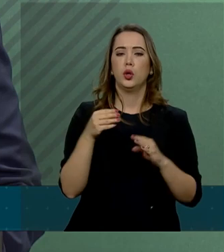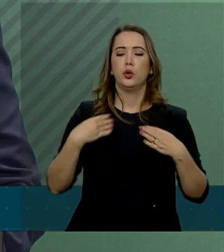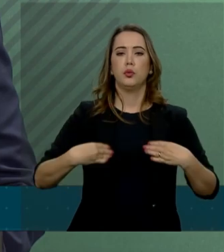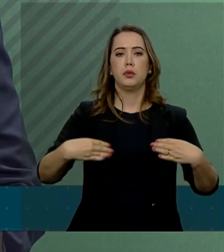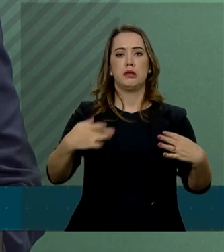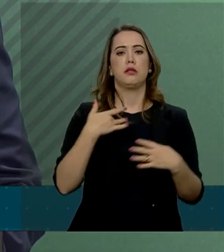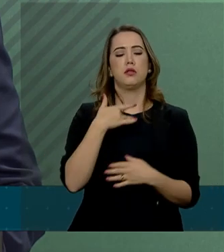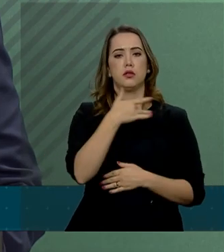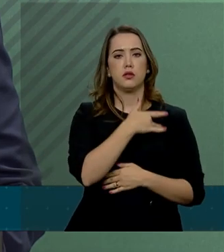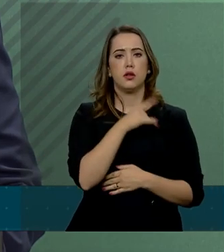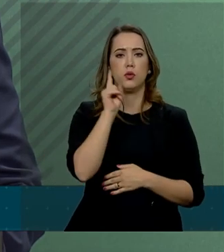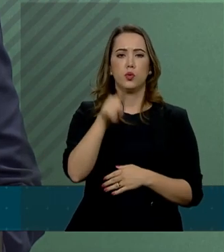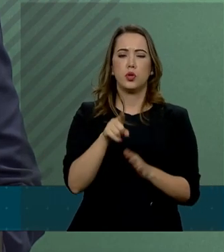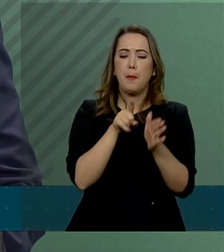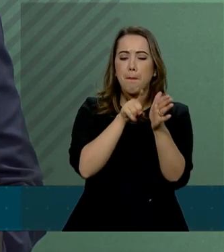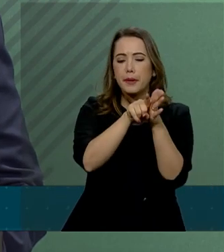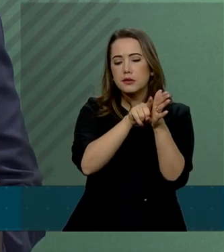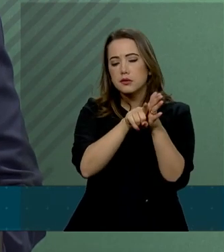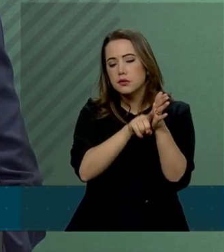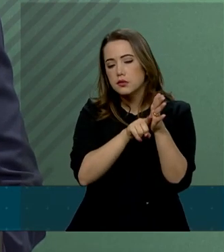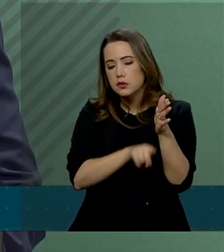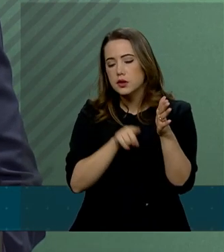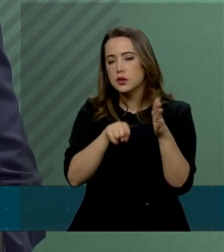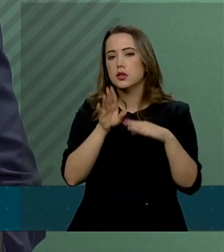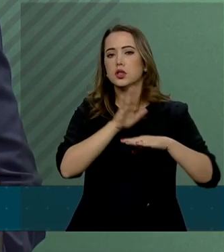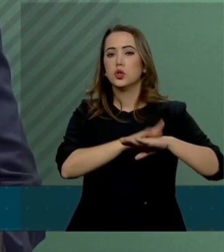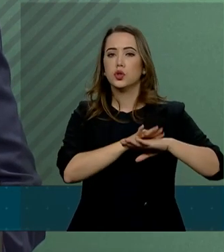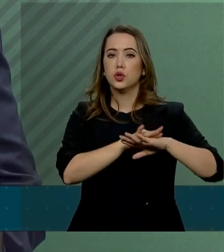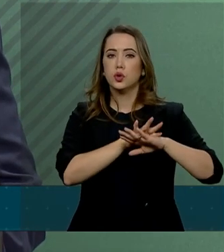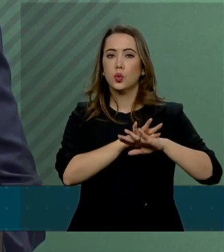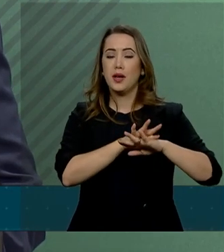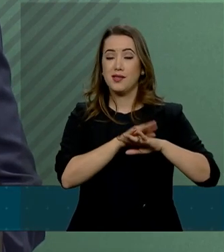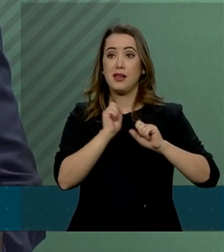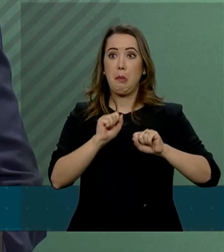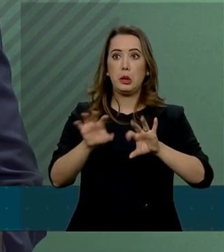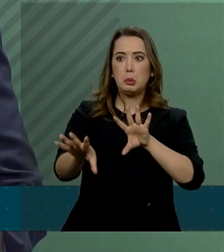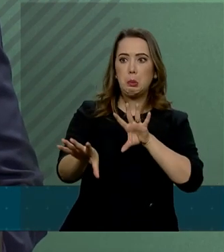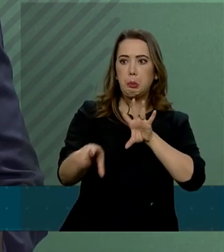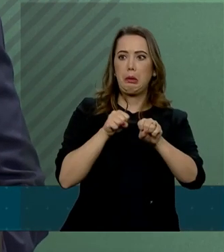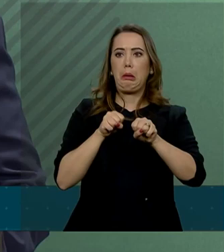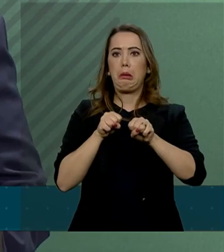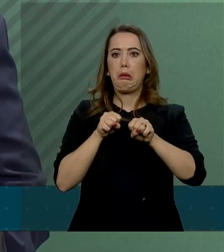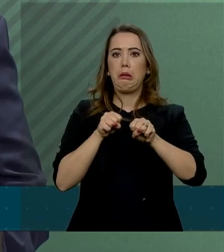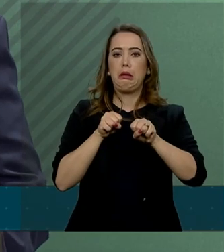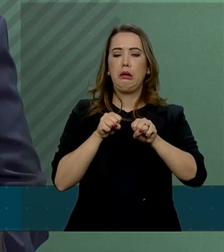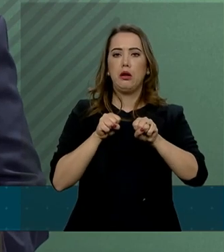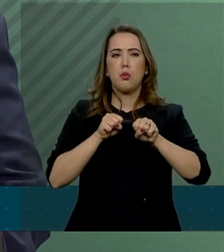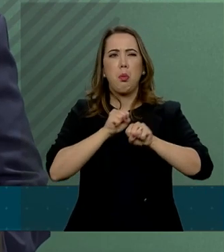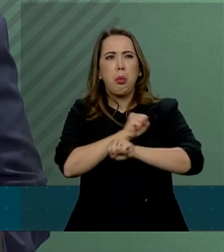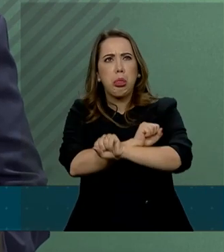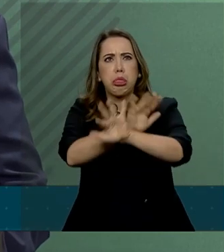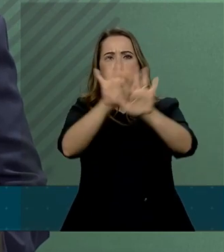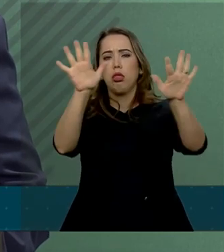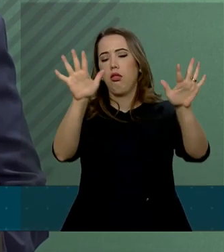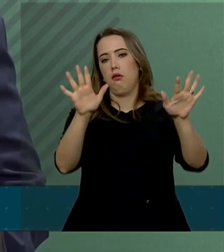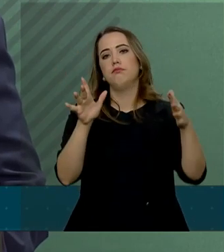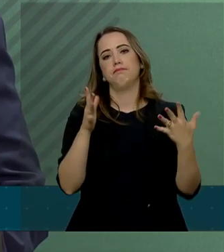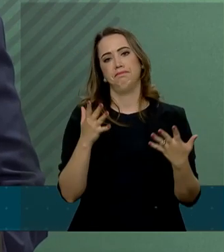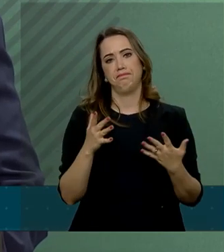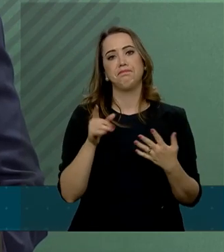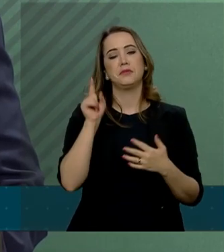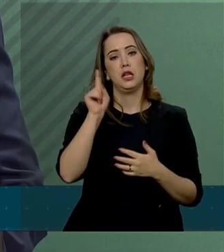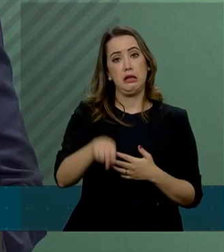é no campo da pesquisa em doenças transmissíveis e negligenciadas no valor de